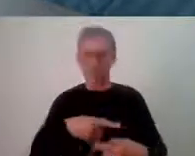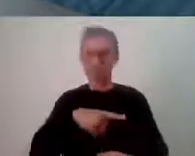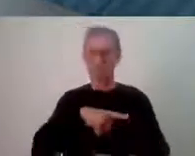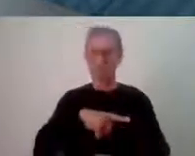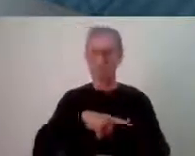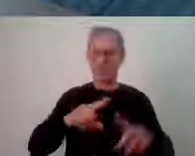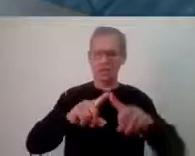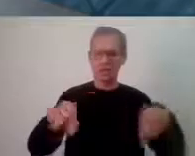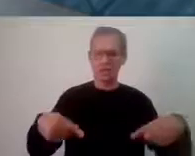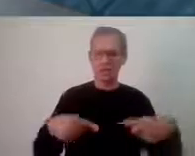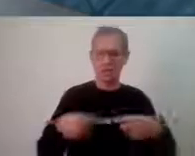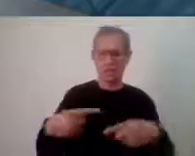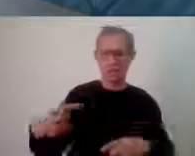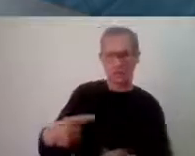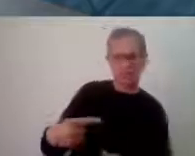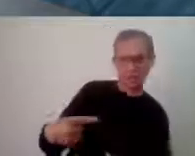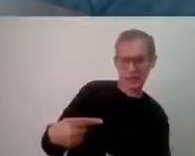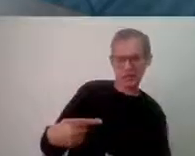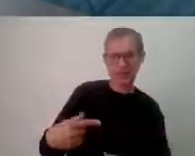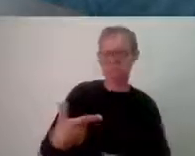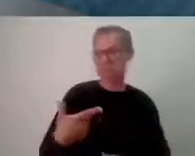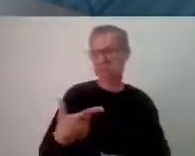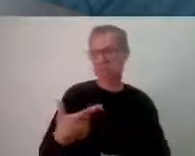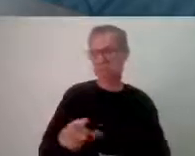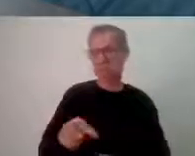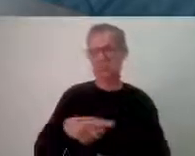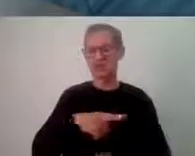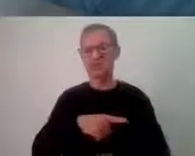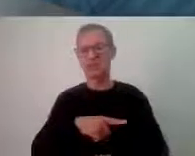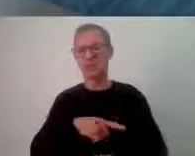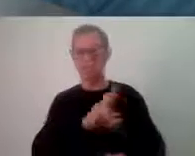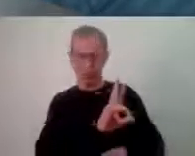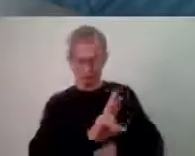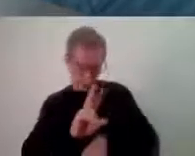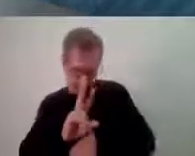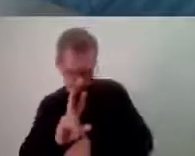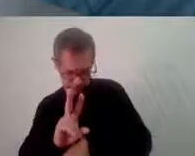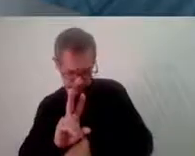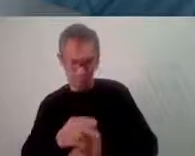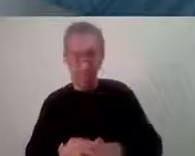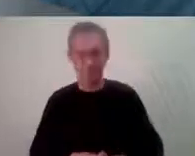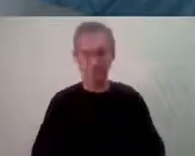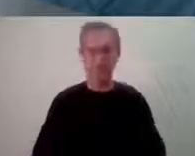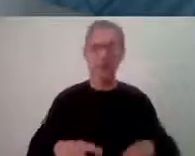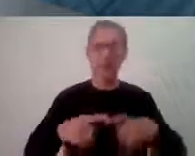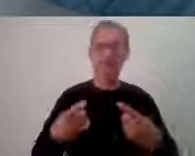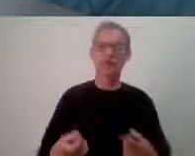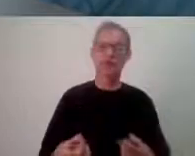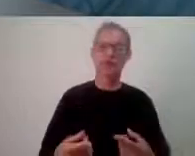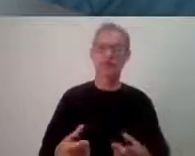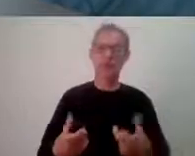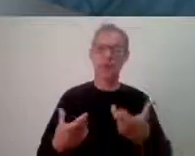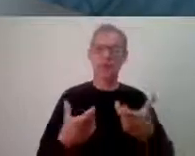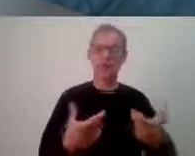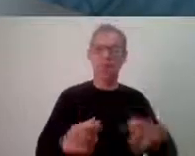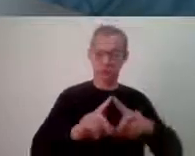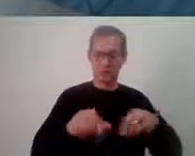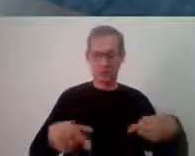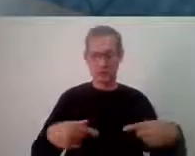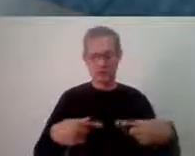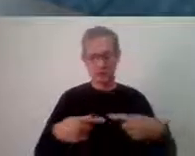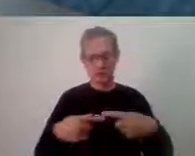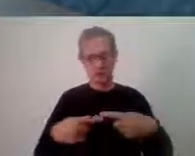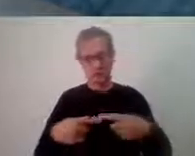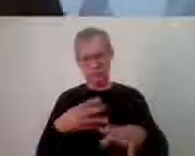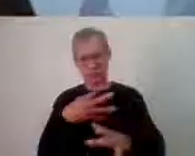Existe área negativa? Não. Então, você tem que tomar o cuidado em relação à região que você está calculando a sua